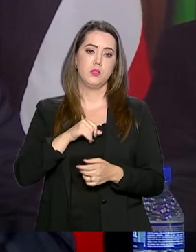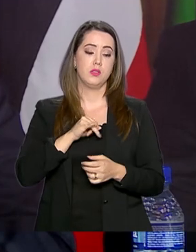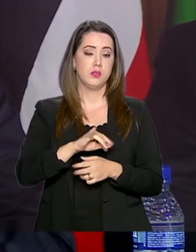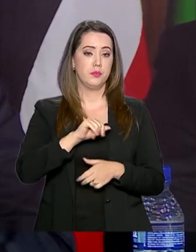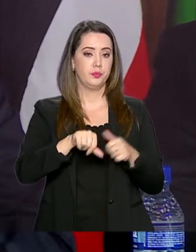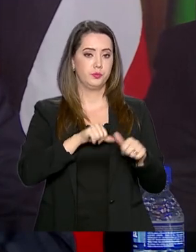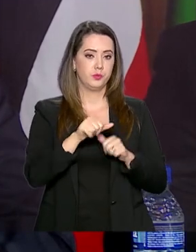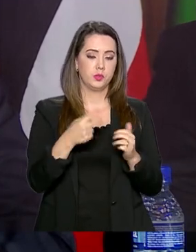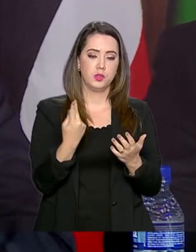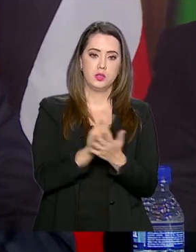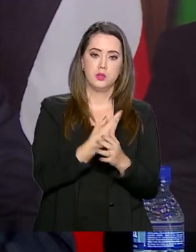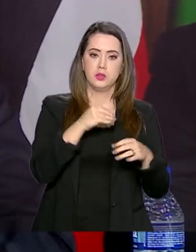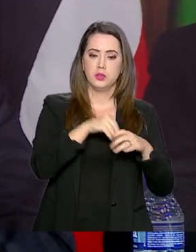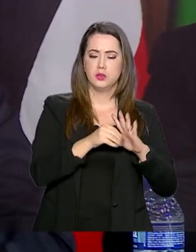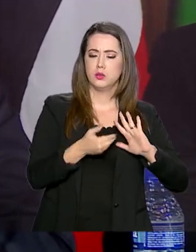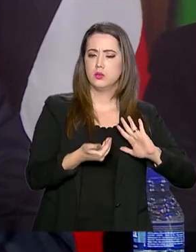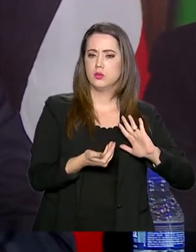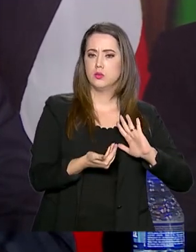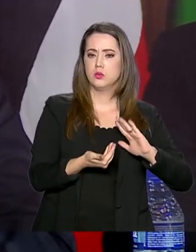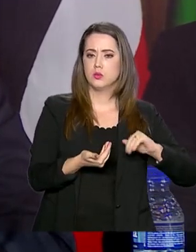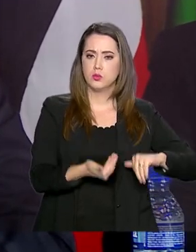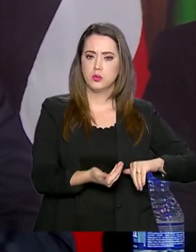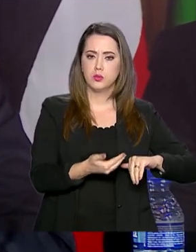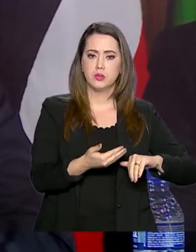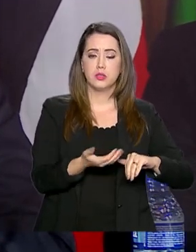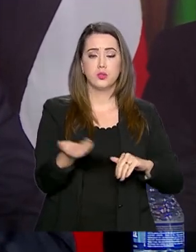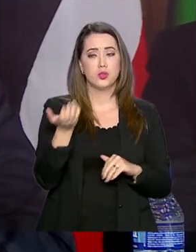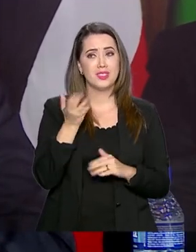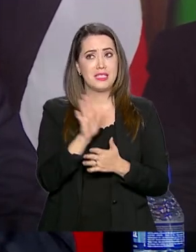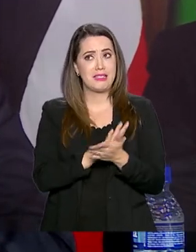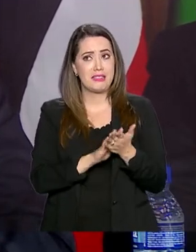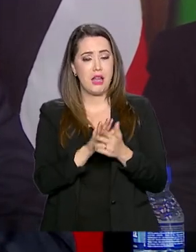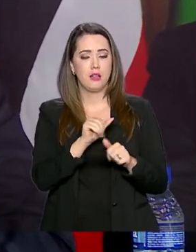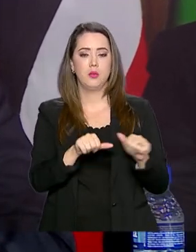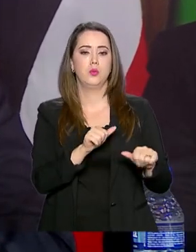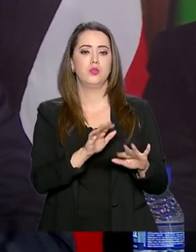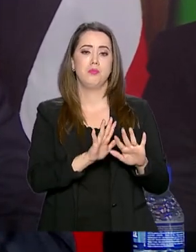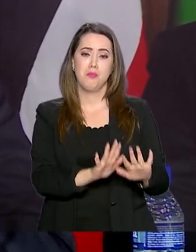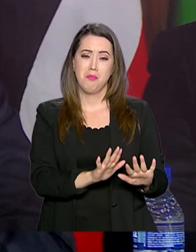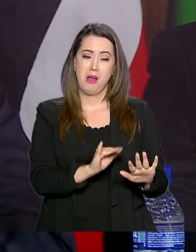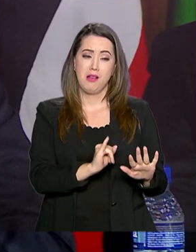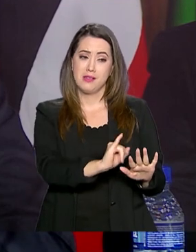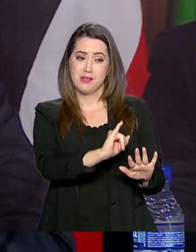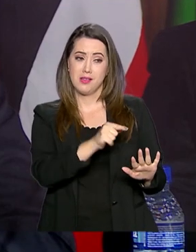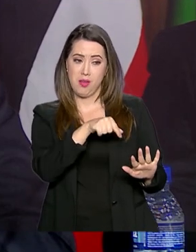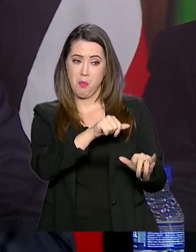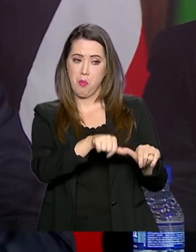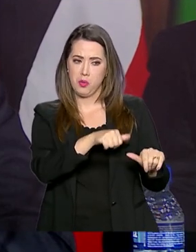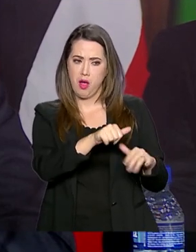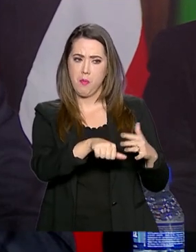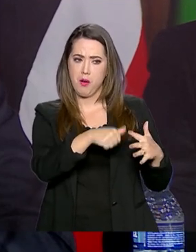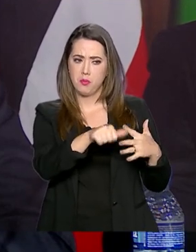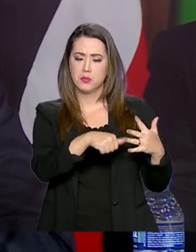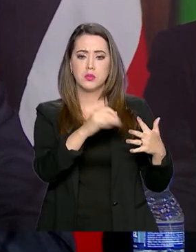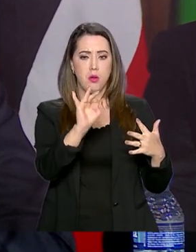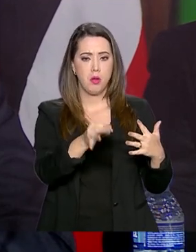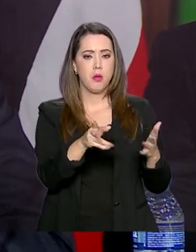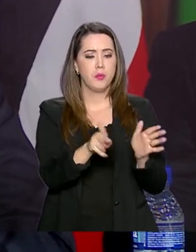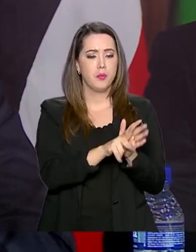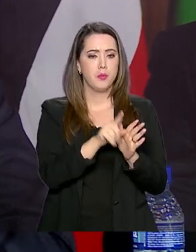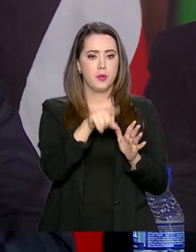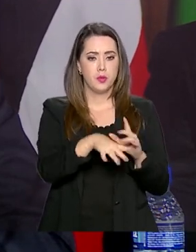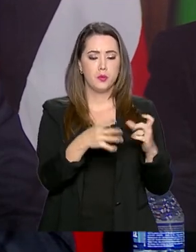no Parlamento, a gente gostaria que nada fosse alterado, mas se for alterado, é mais do que um direito, é legítimo do